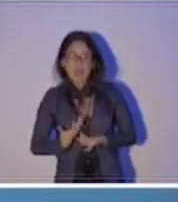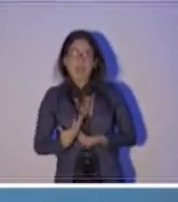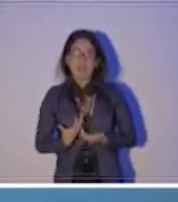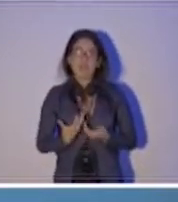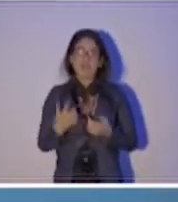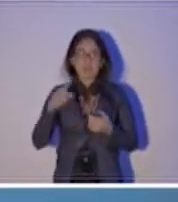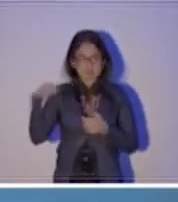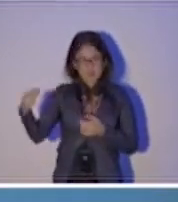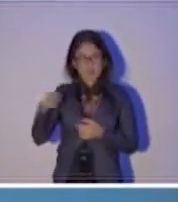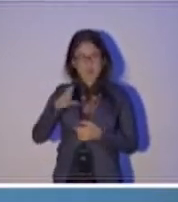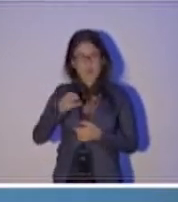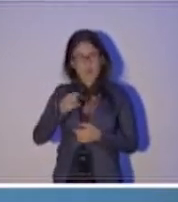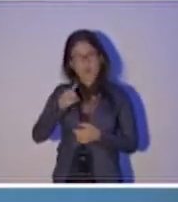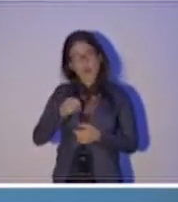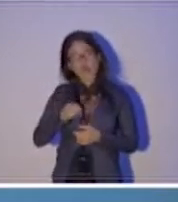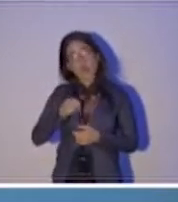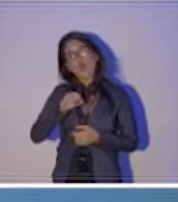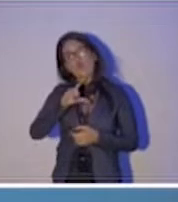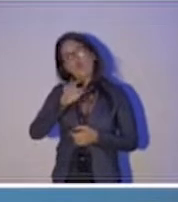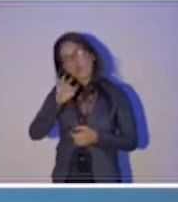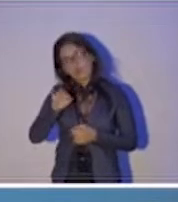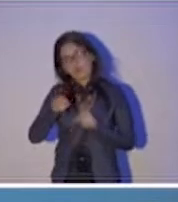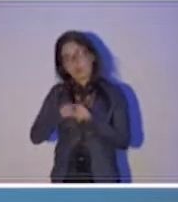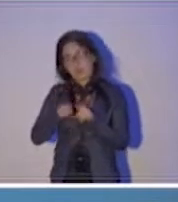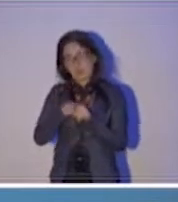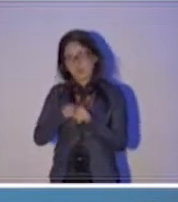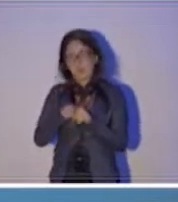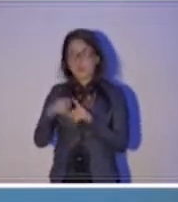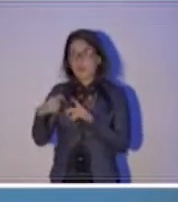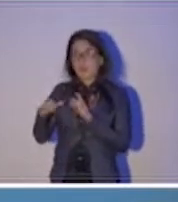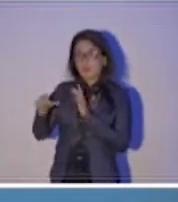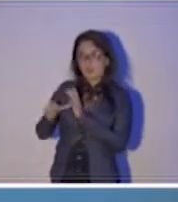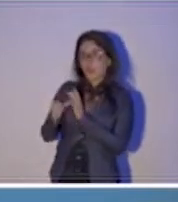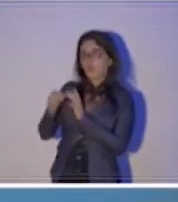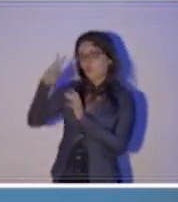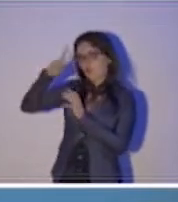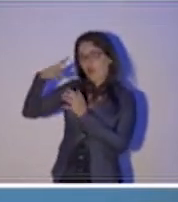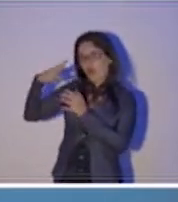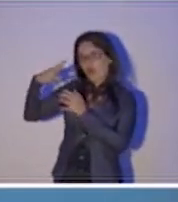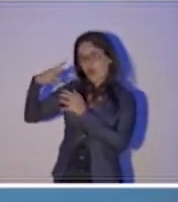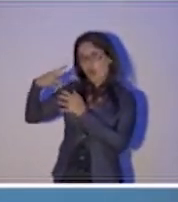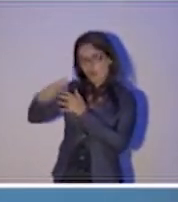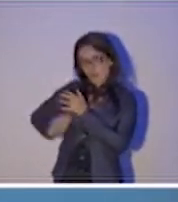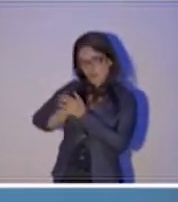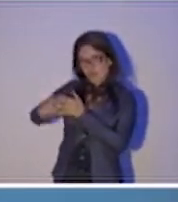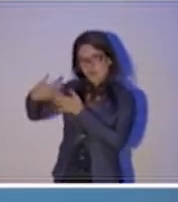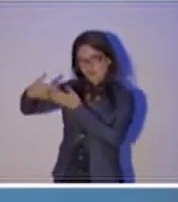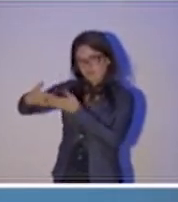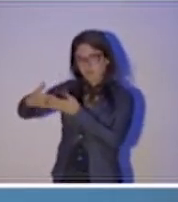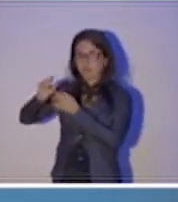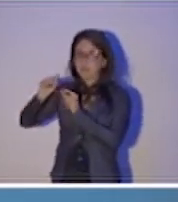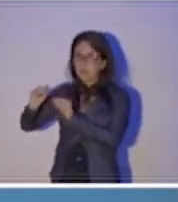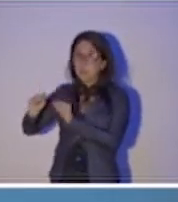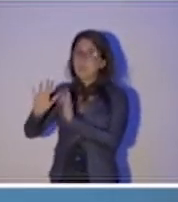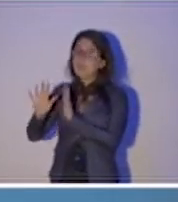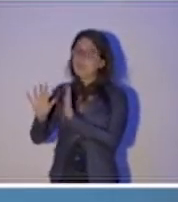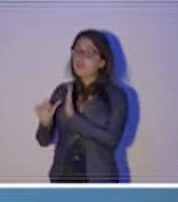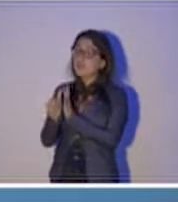também. Eu queria que vocês contassem um pouquinho de vocês, mas respondessem a seguinte pergunta já.